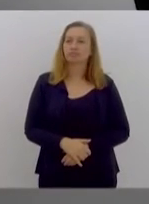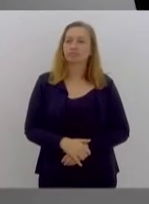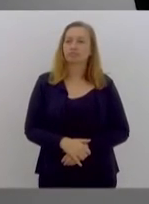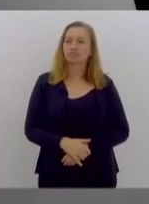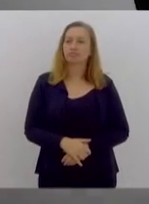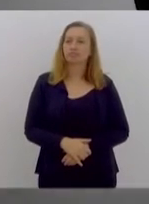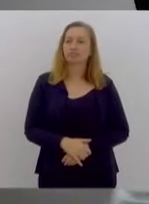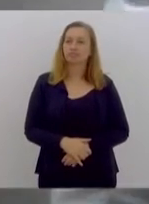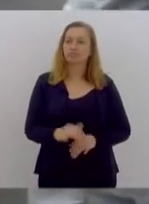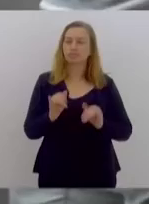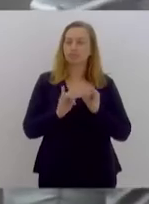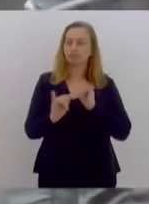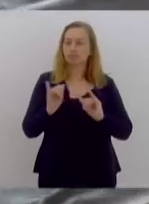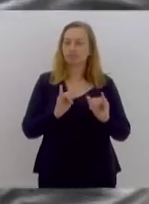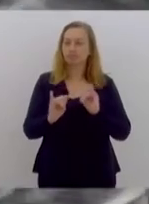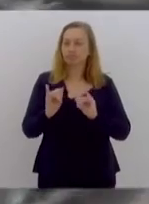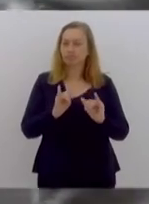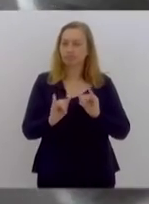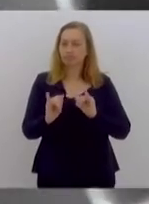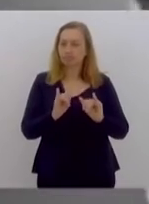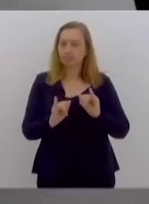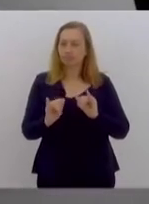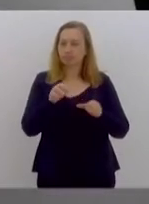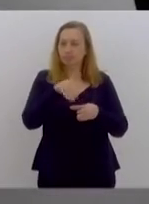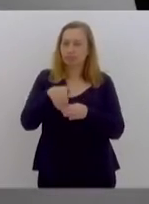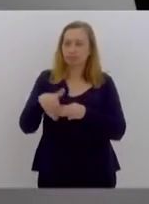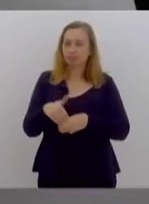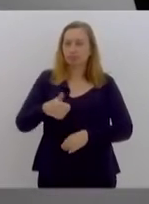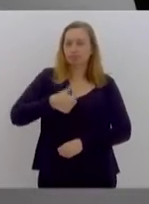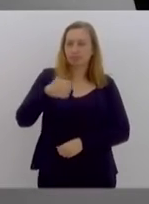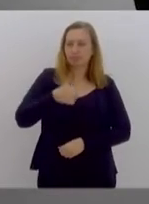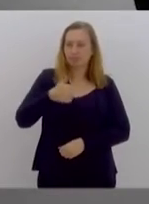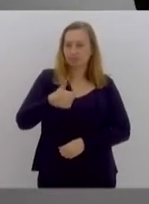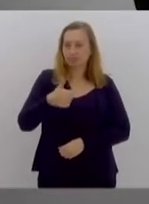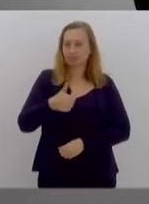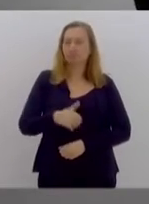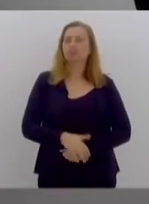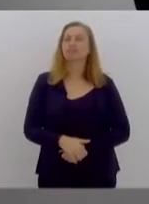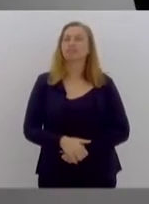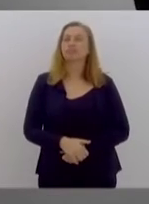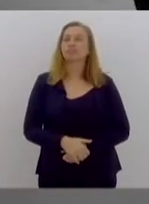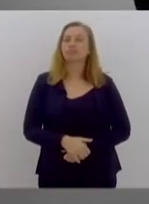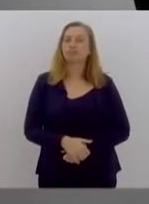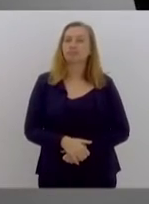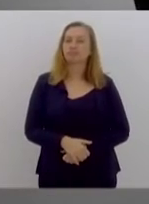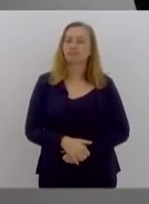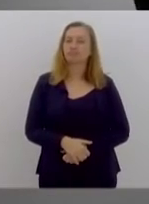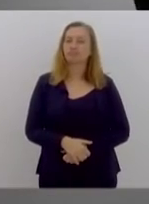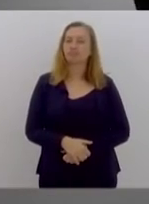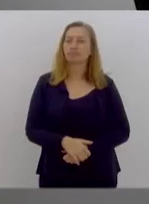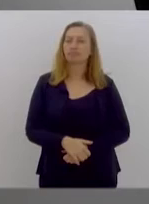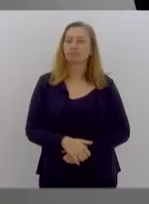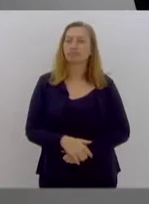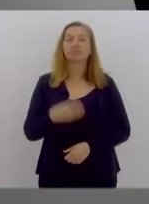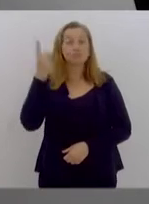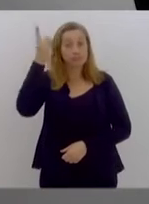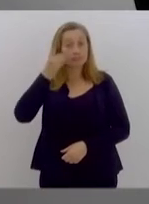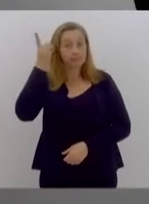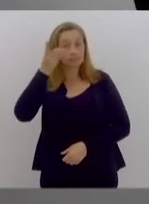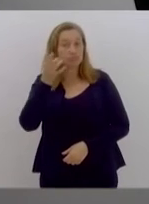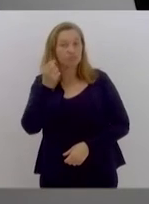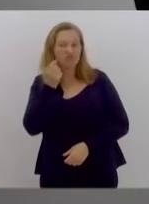propaganda eleitoral do primeiro turno das eleições E aí Deputado Ratinho